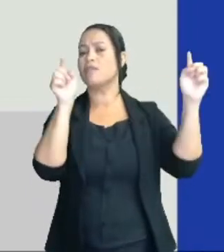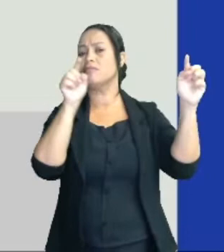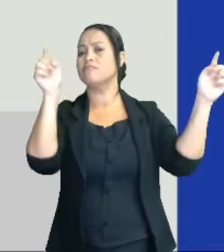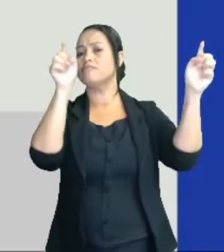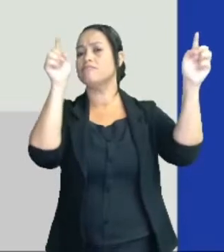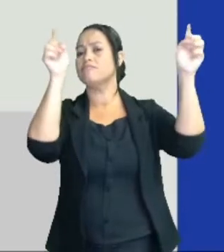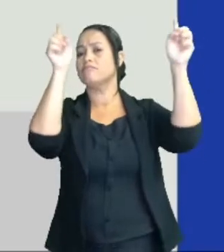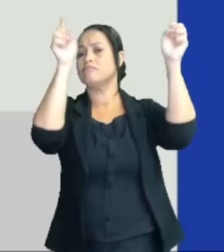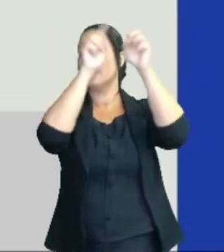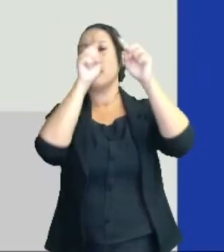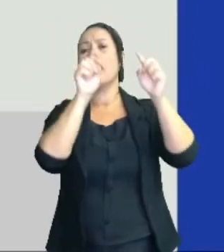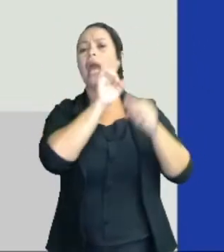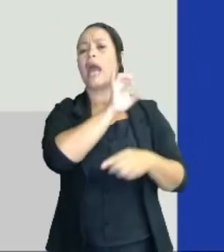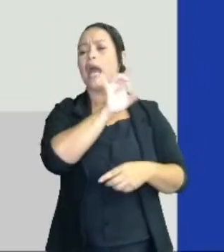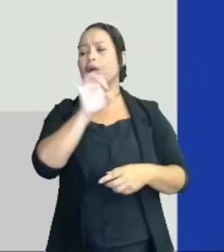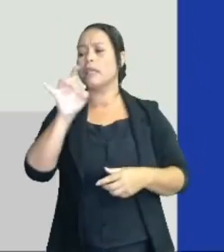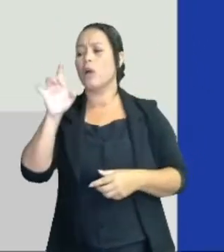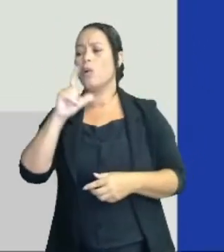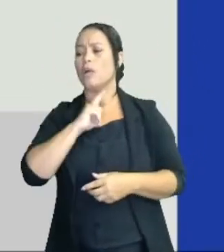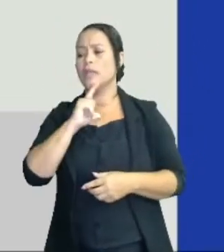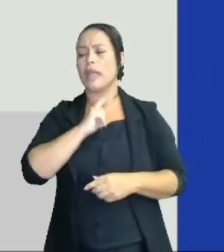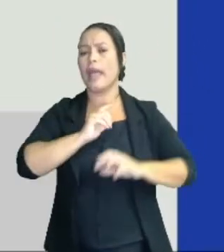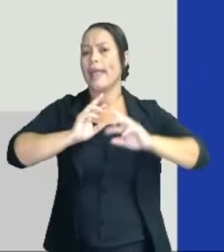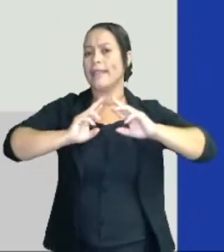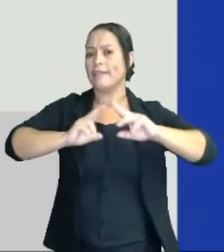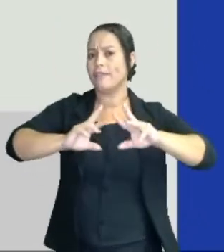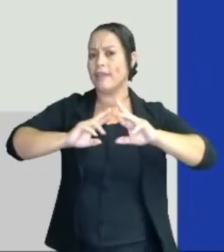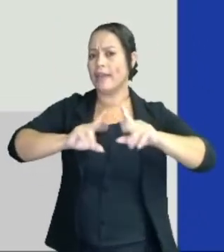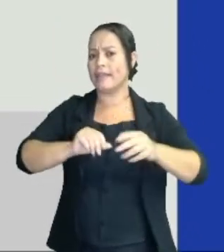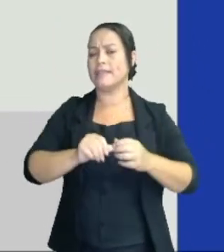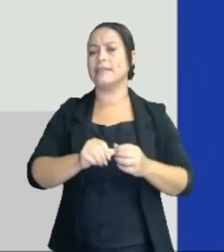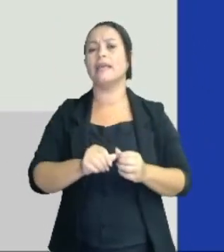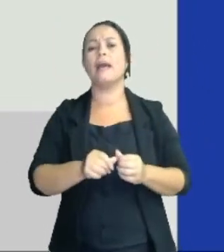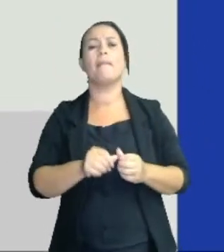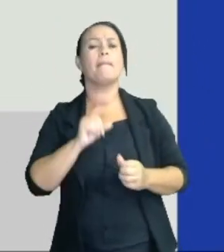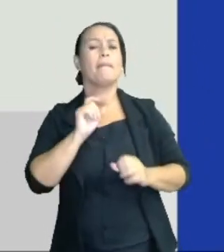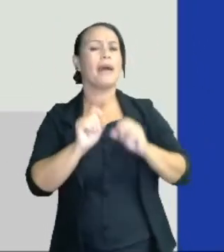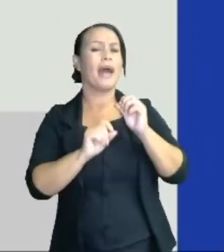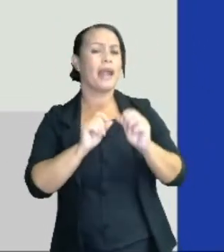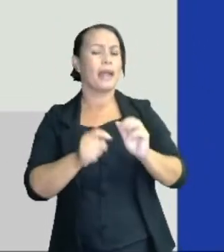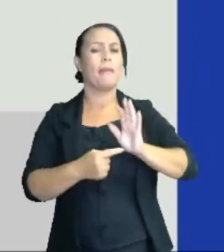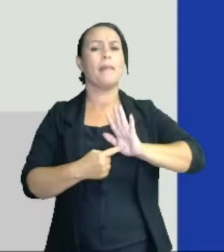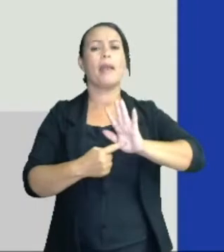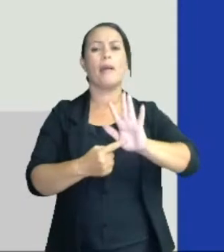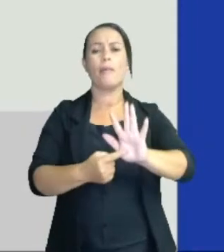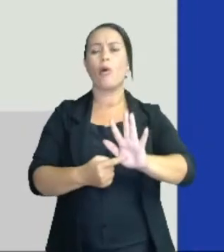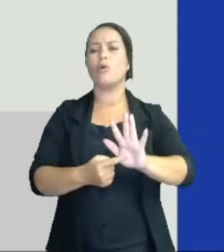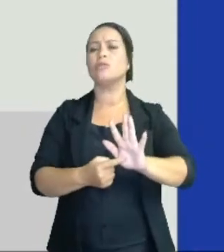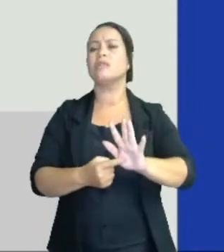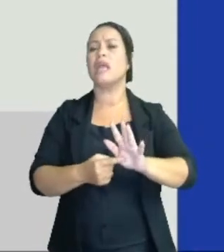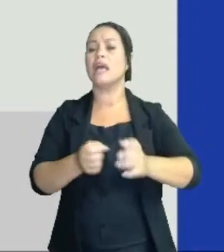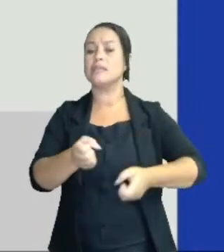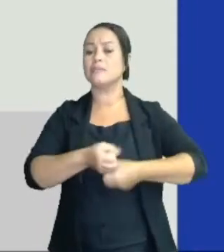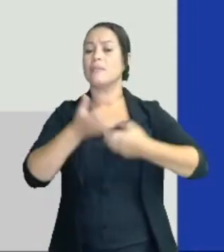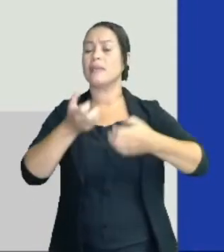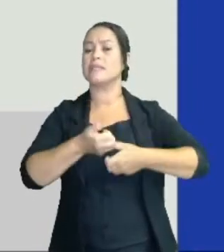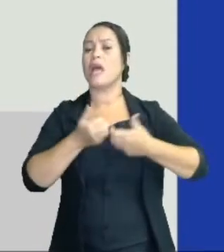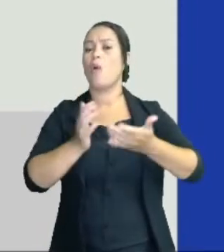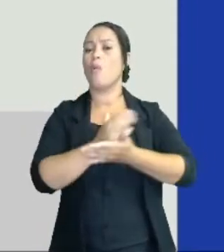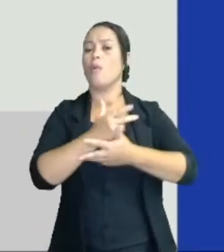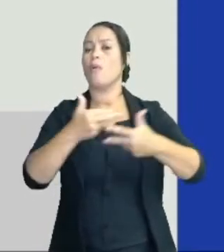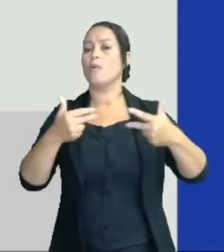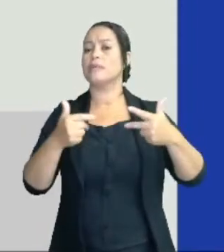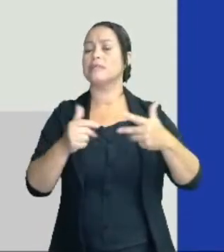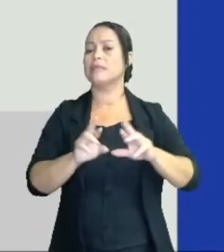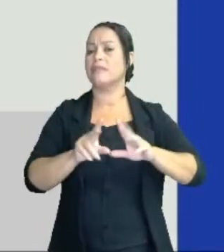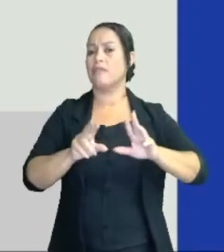Observa que cada balãozinho tem um jeito diferente para expressar coisas diferentes, algo diferente